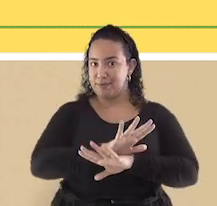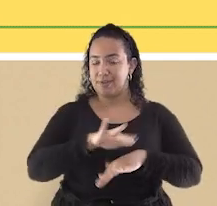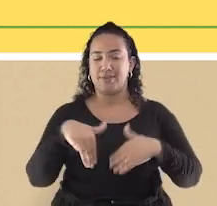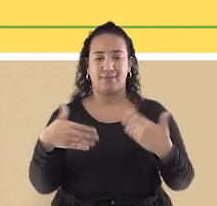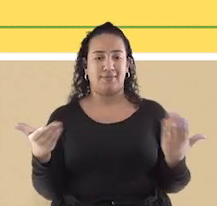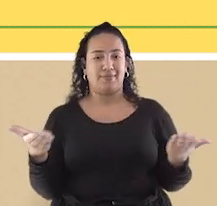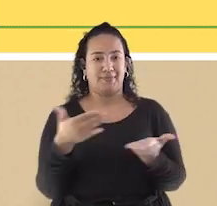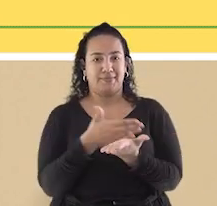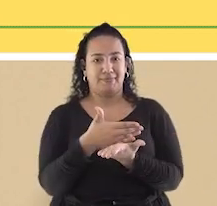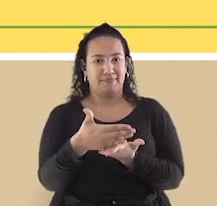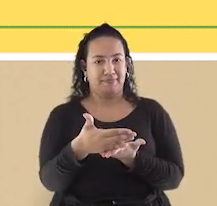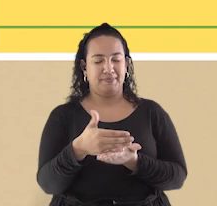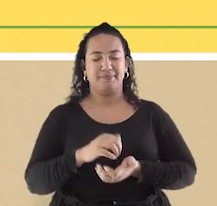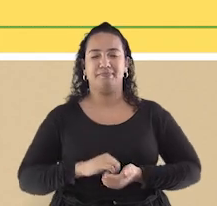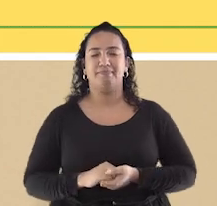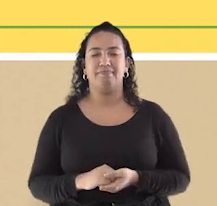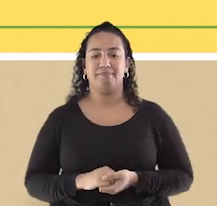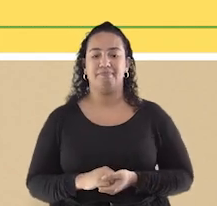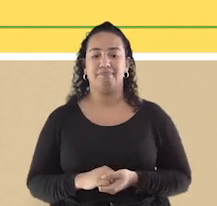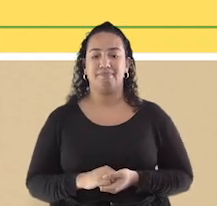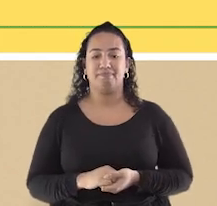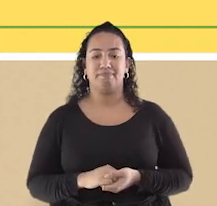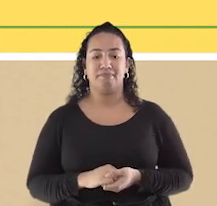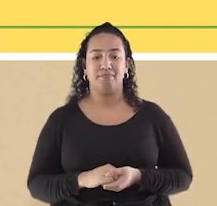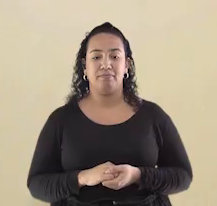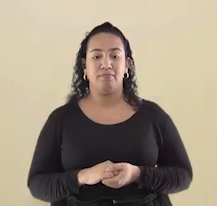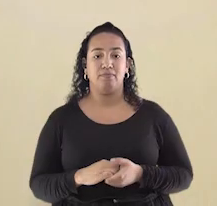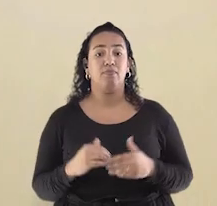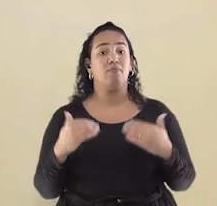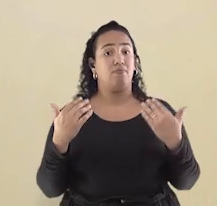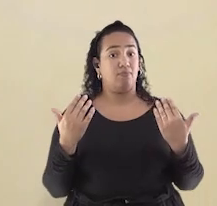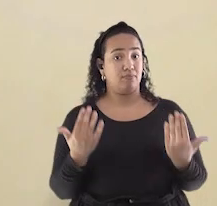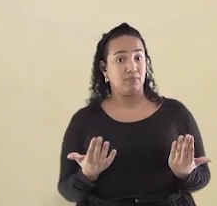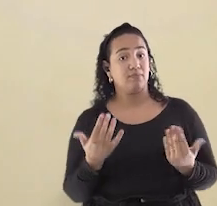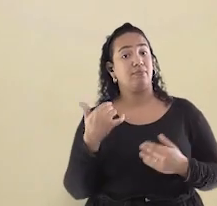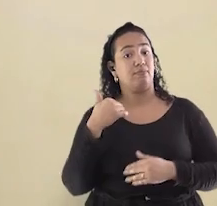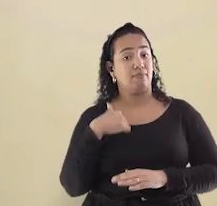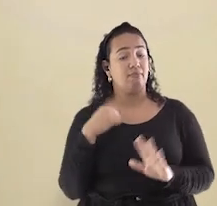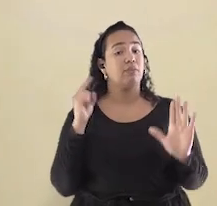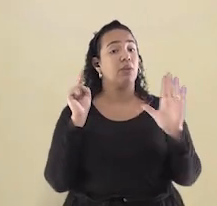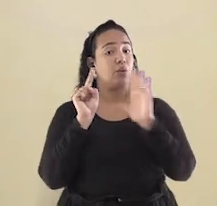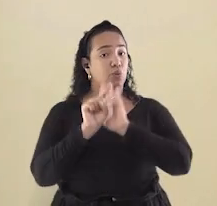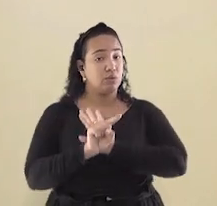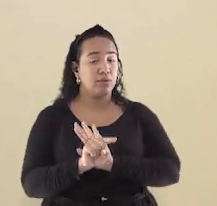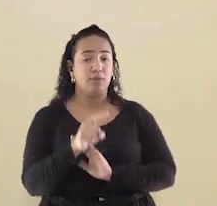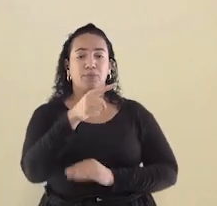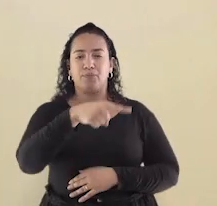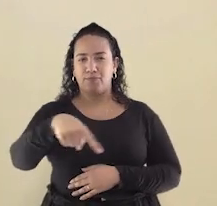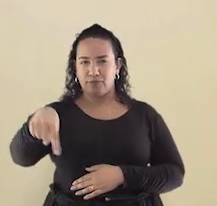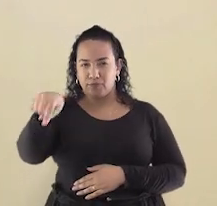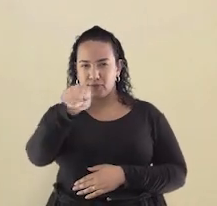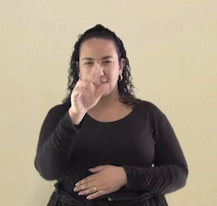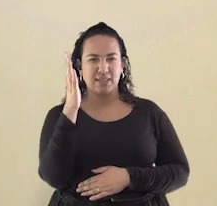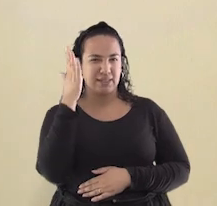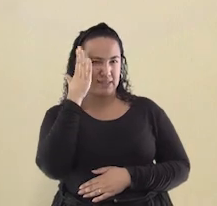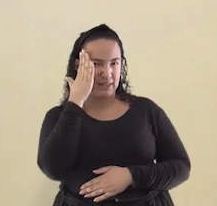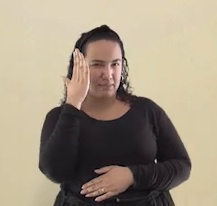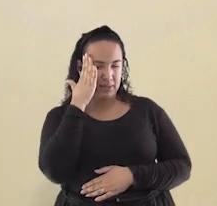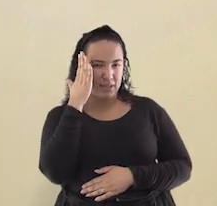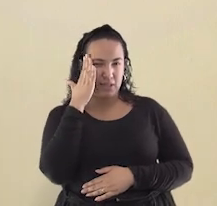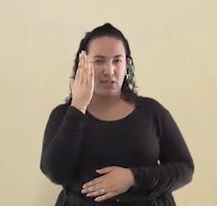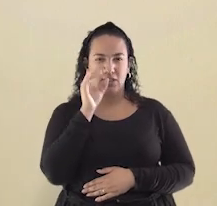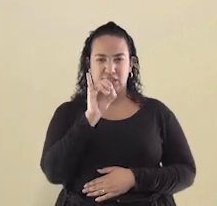e habilidades passadas, agora vamos ao conteúdo. Bom, como eu já havia perguntado, você sabia que